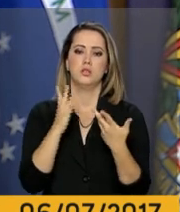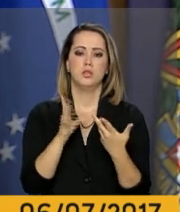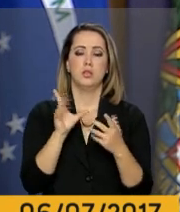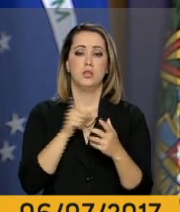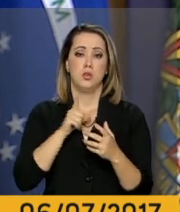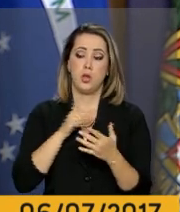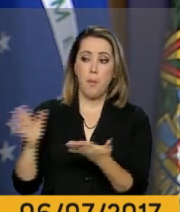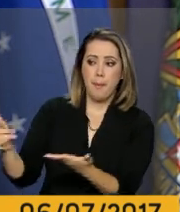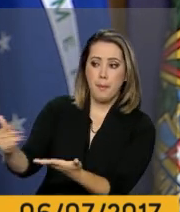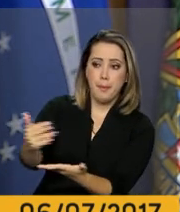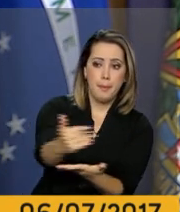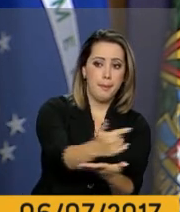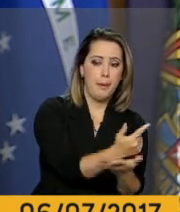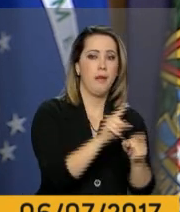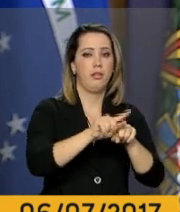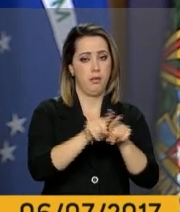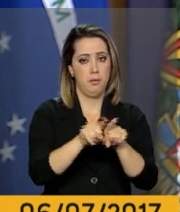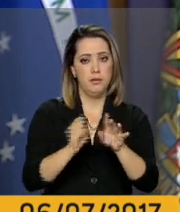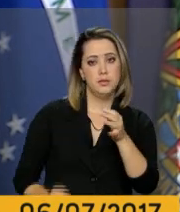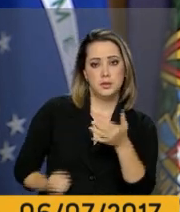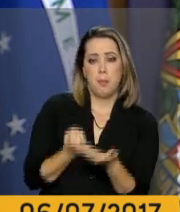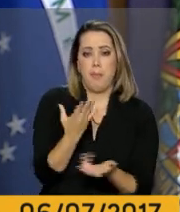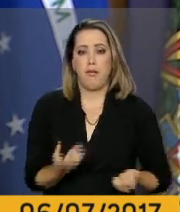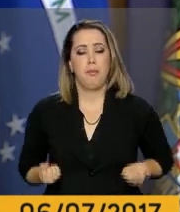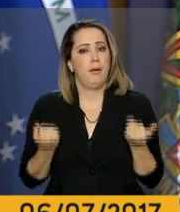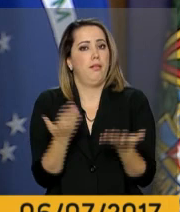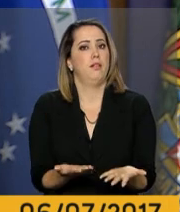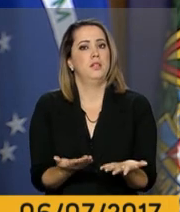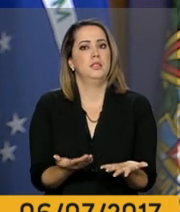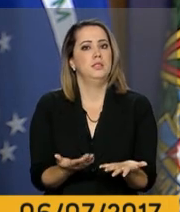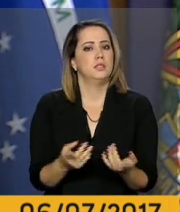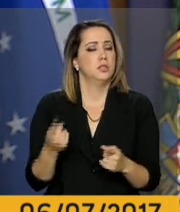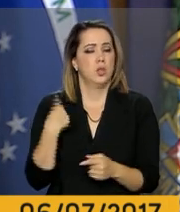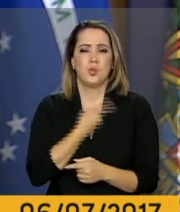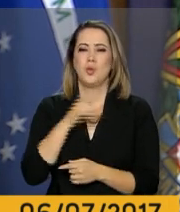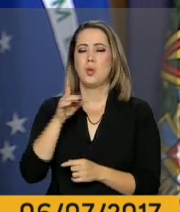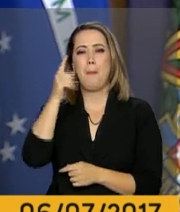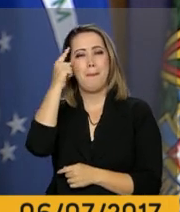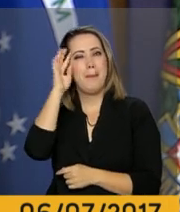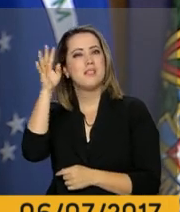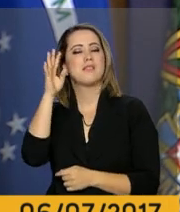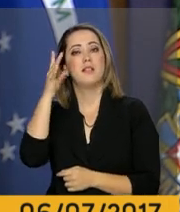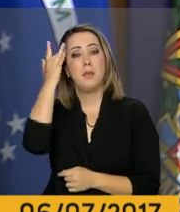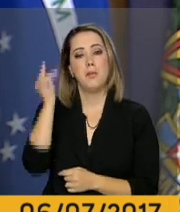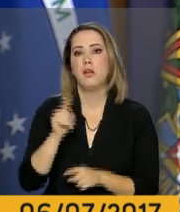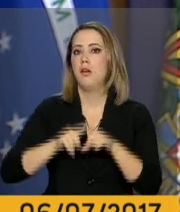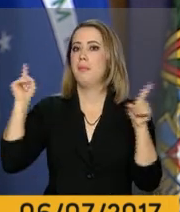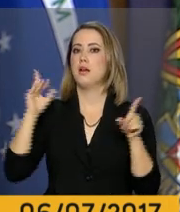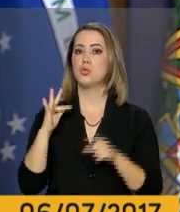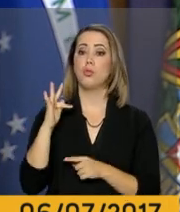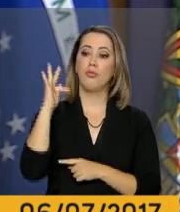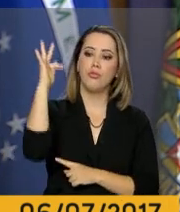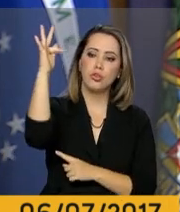aquilo que se arrecada e aquilo que se gasta portanto fazemos apenas um ato que seja para a mulher mas o ato para o futuro